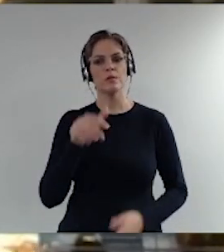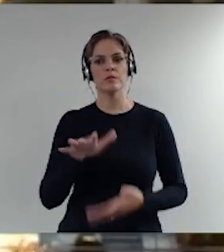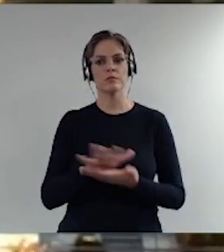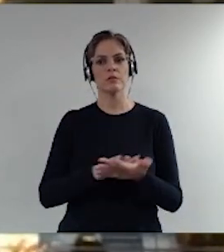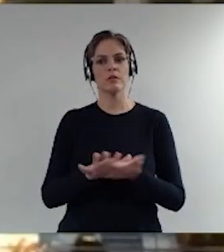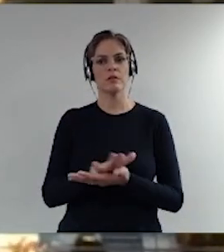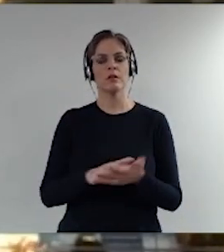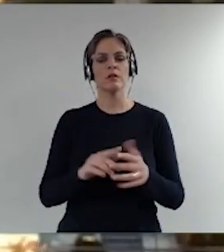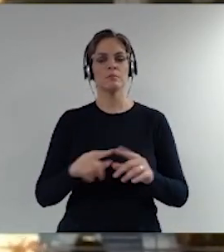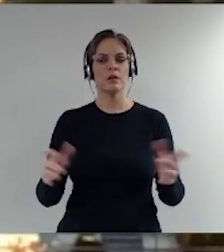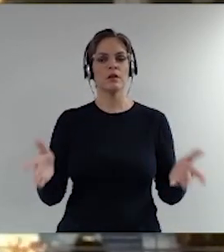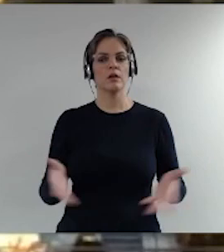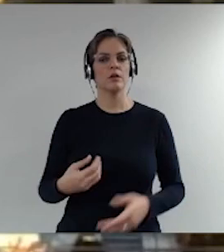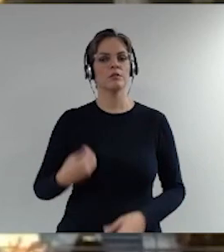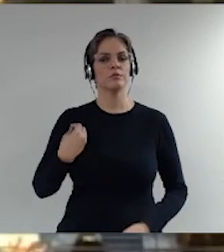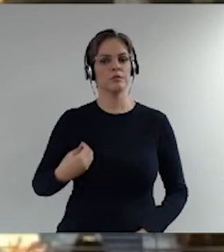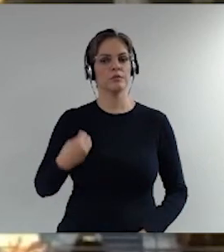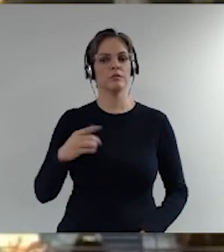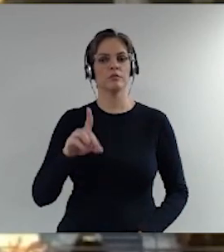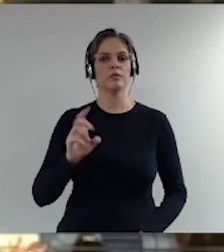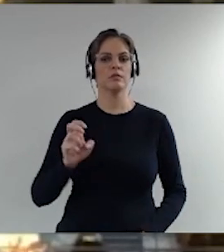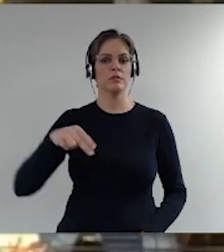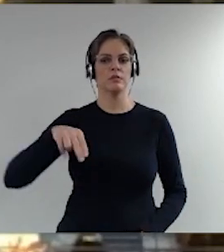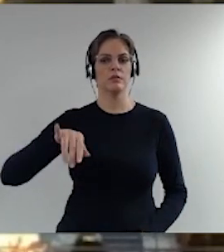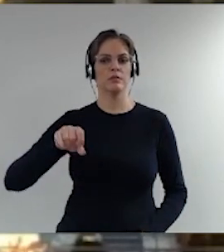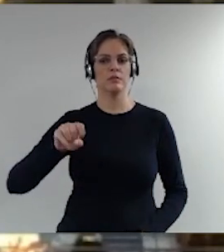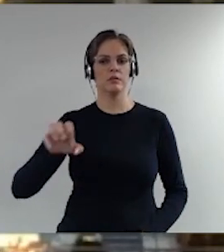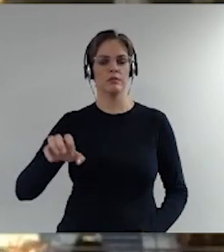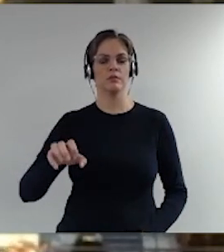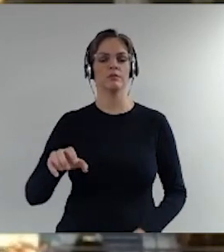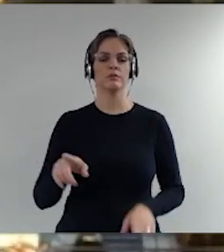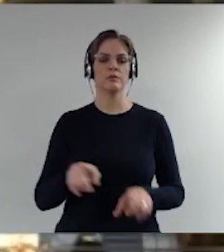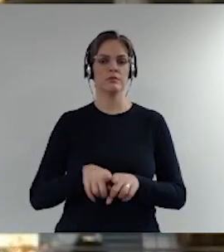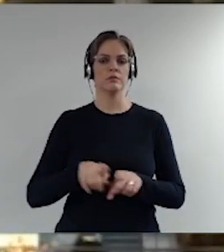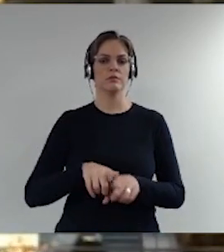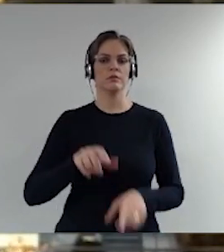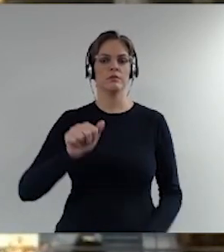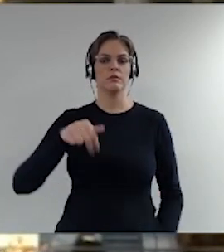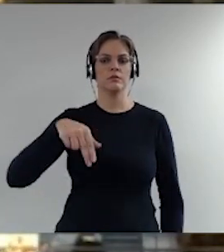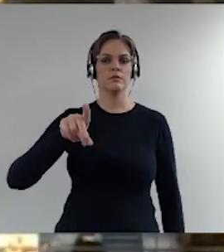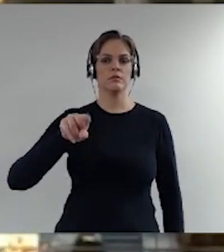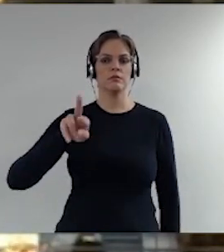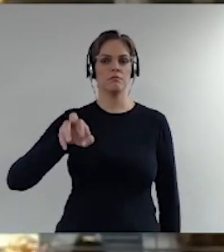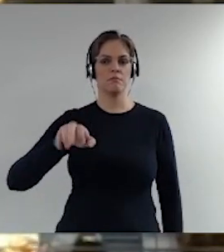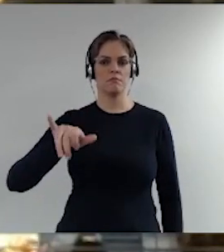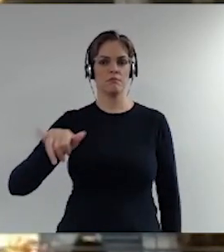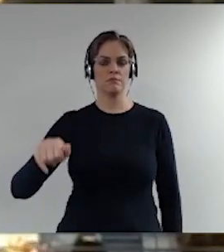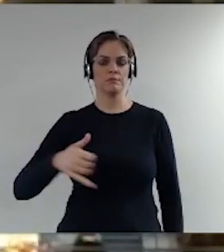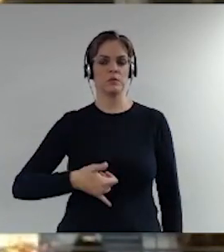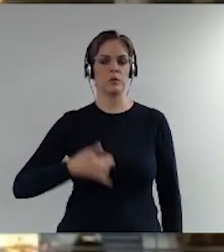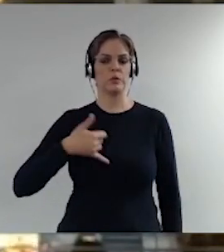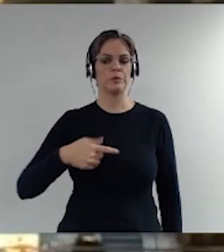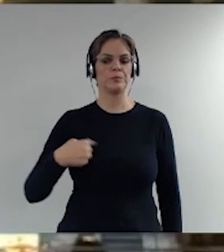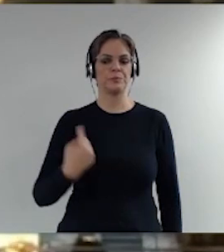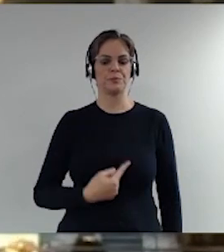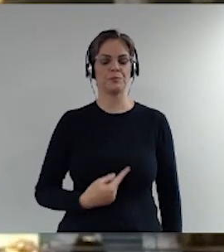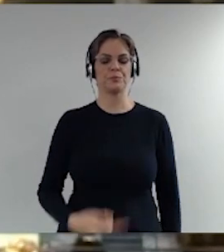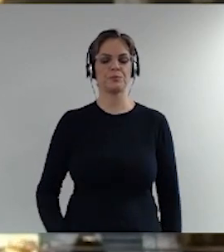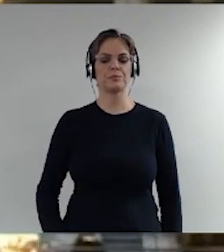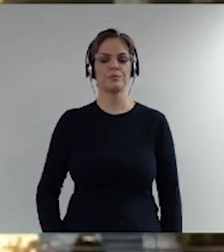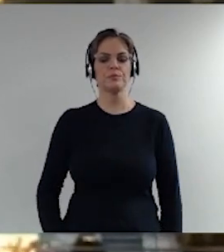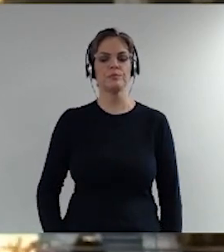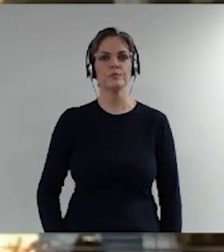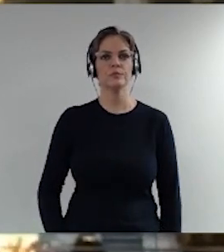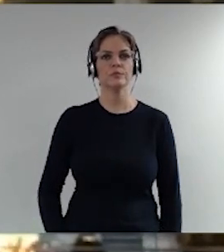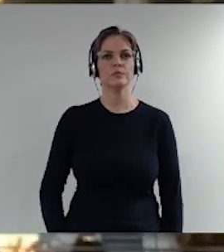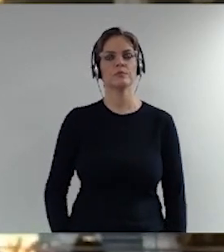nós contamos com a doutora Denise Alfiero e com a doutora Andréia, o que muito nos honra e nos orgulha, essa